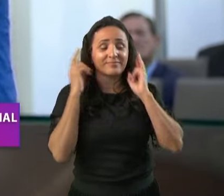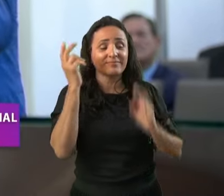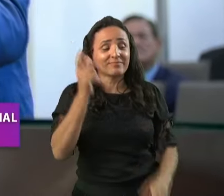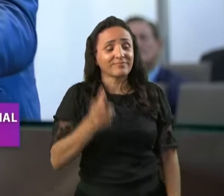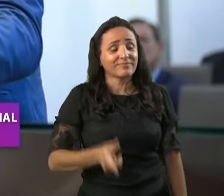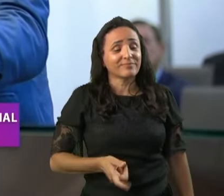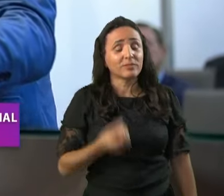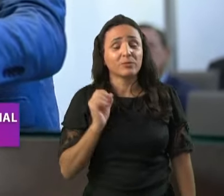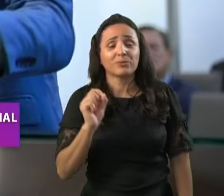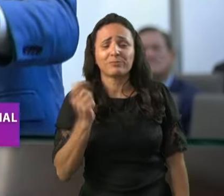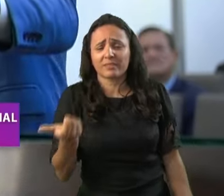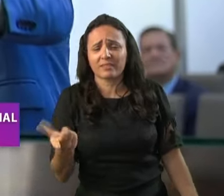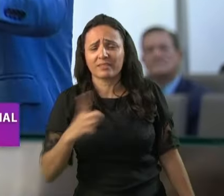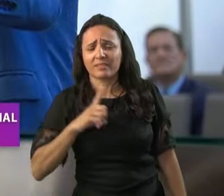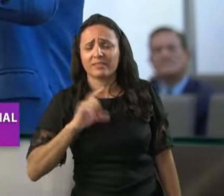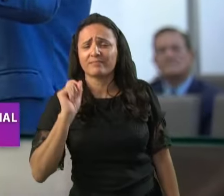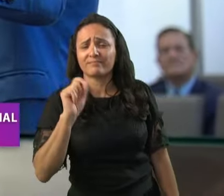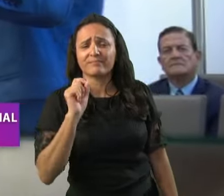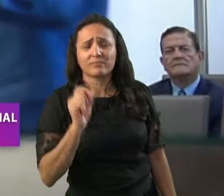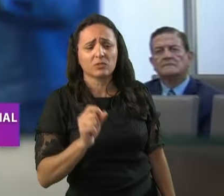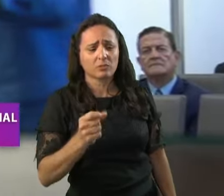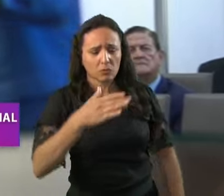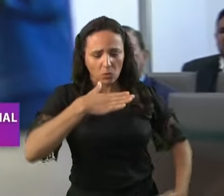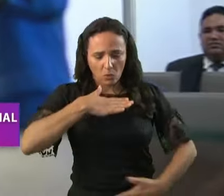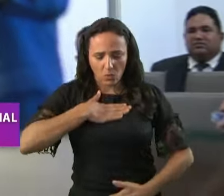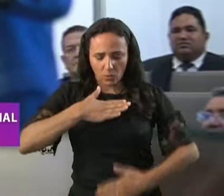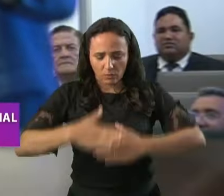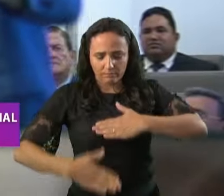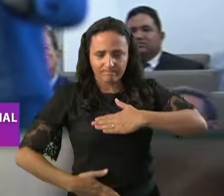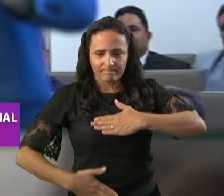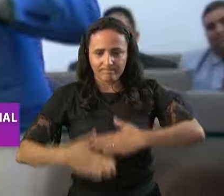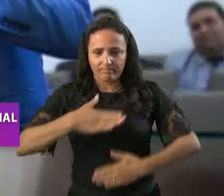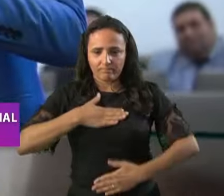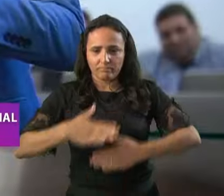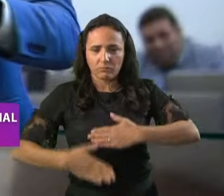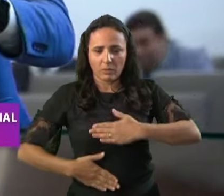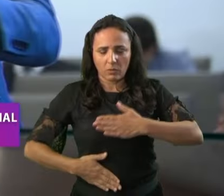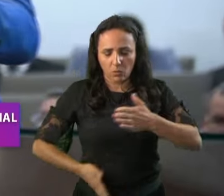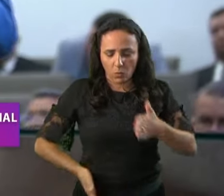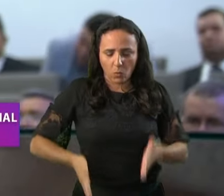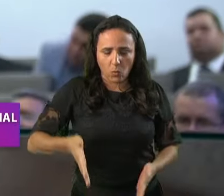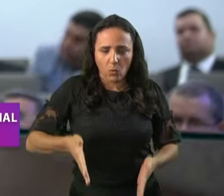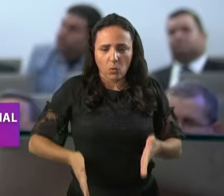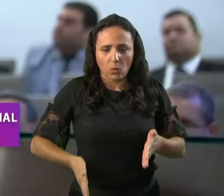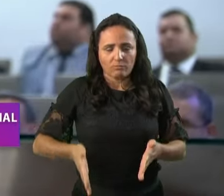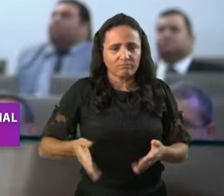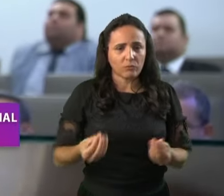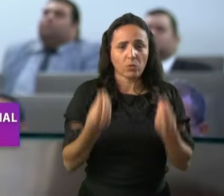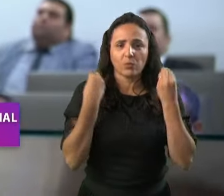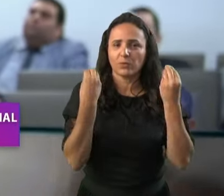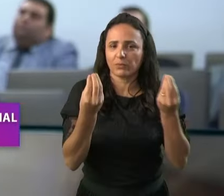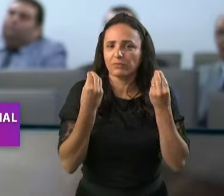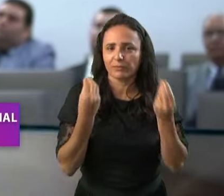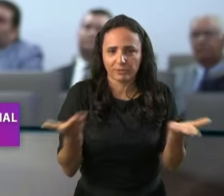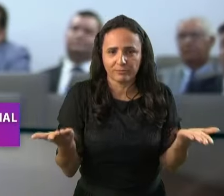que adianta ter um corpo e não se